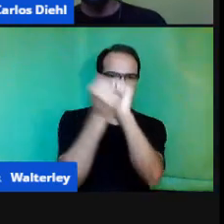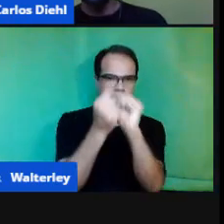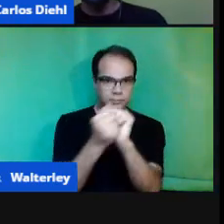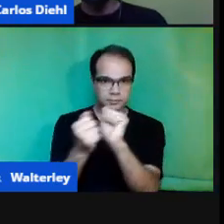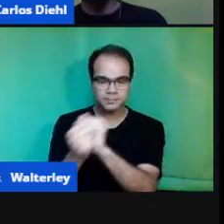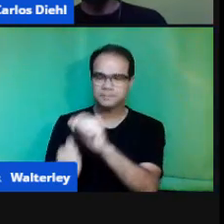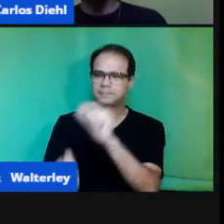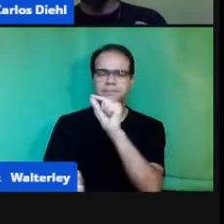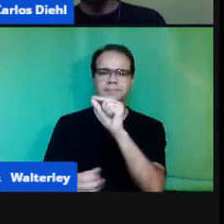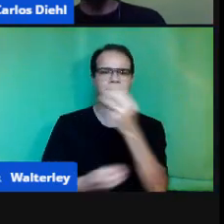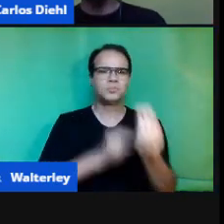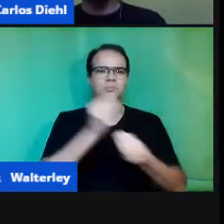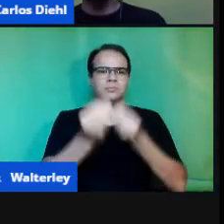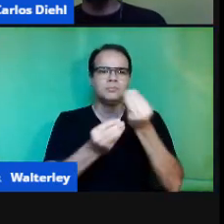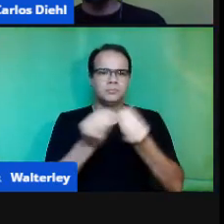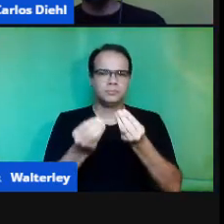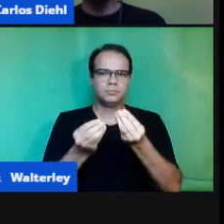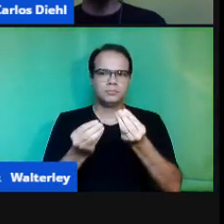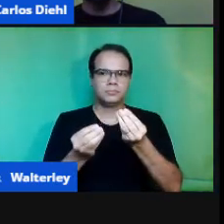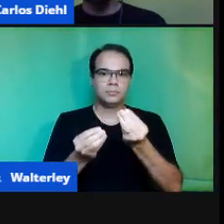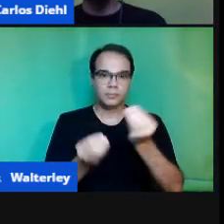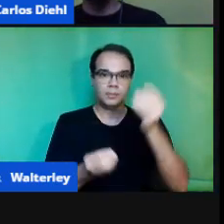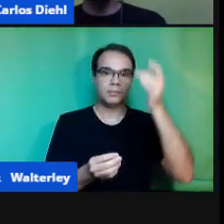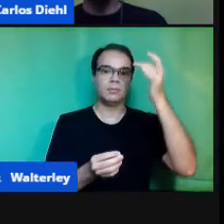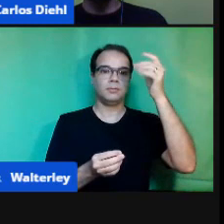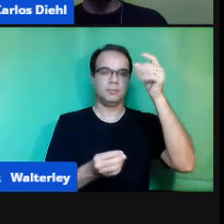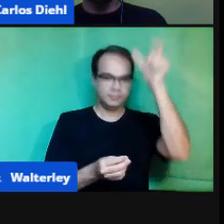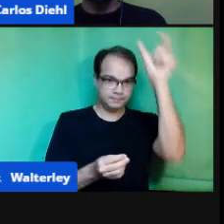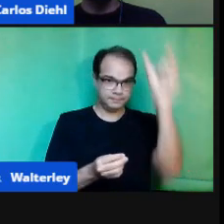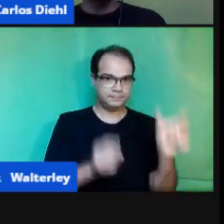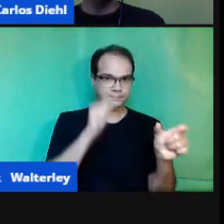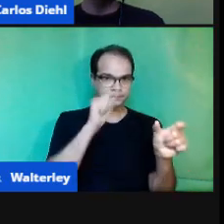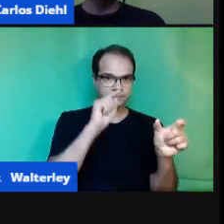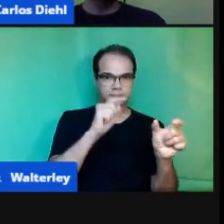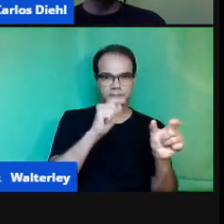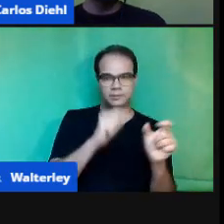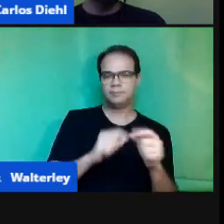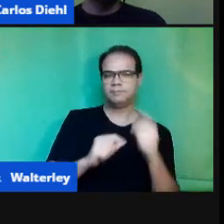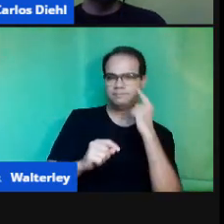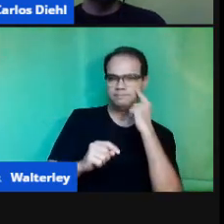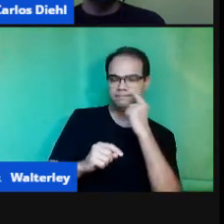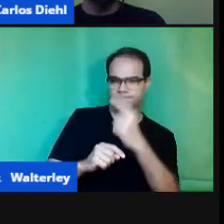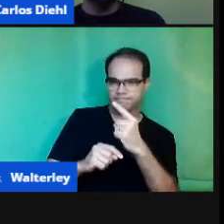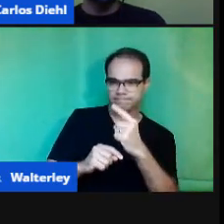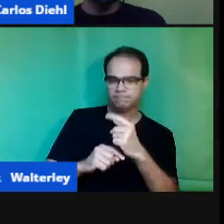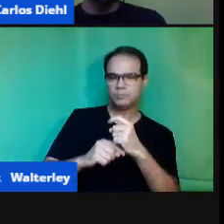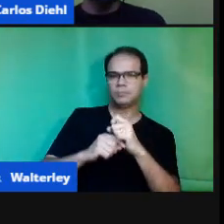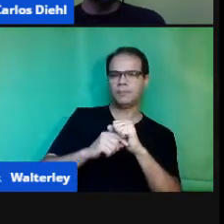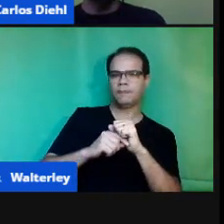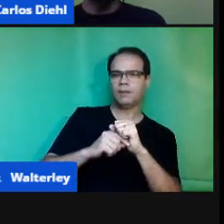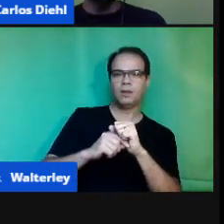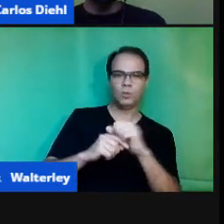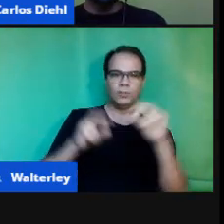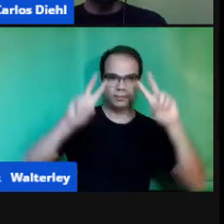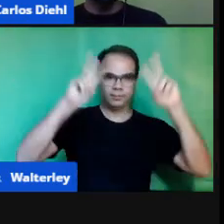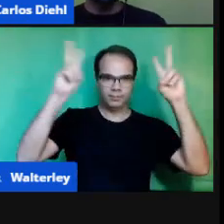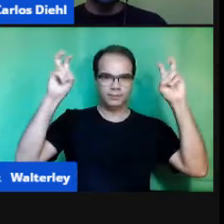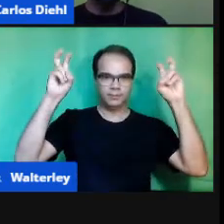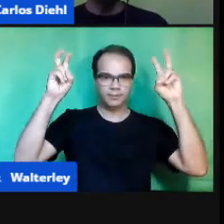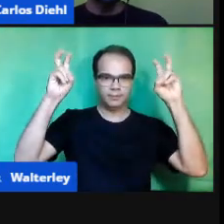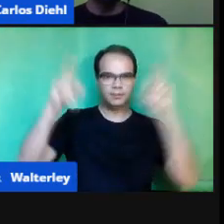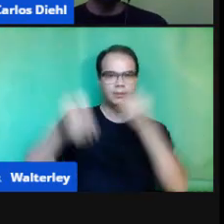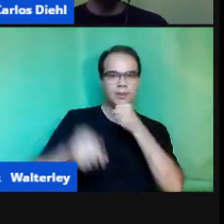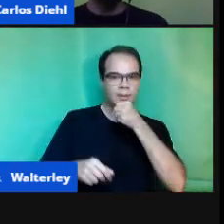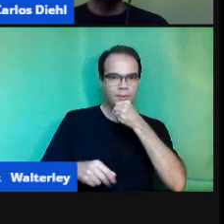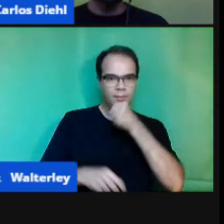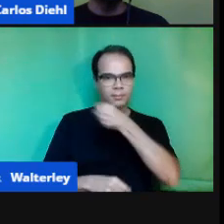o documentarista ele participa mais do tema. Geralmente acontece a filmagem, entrevistas, ele